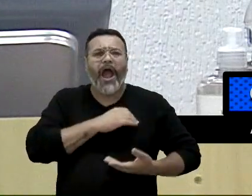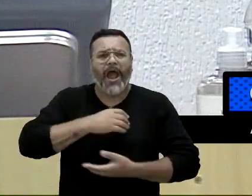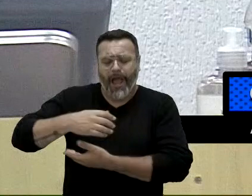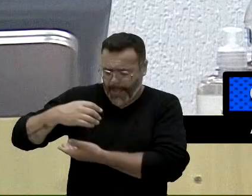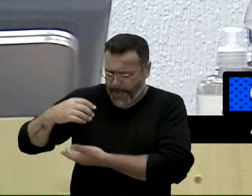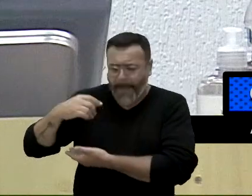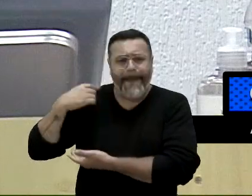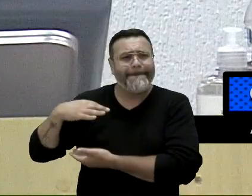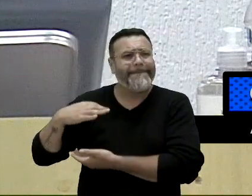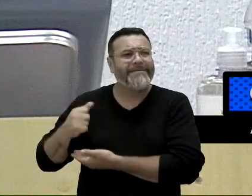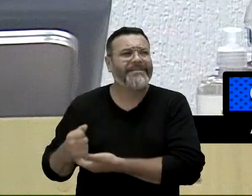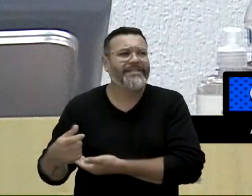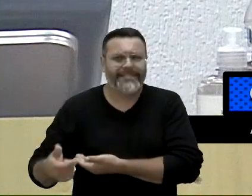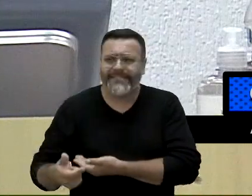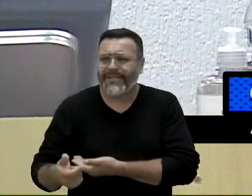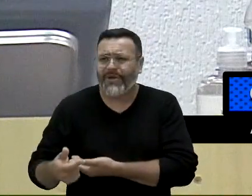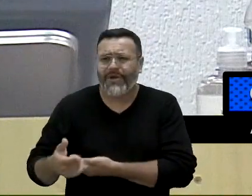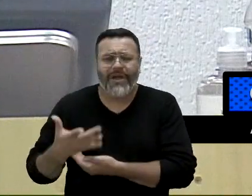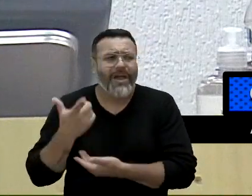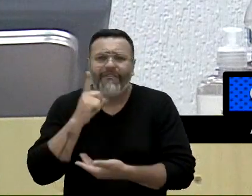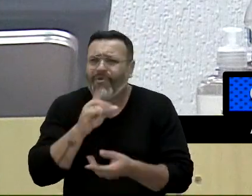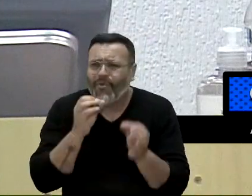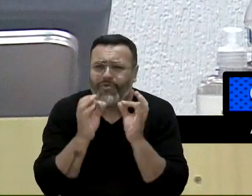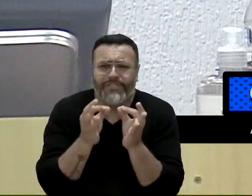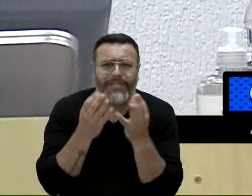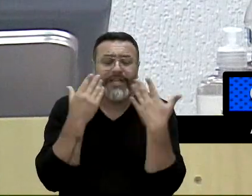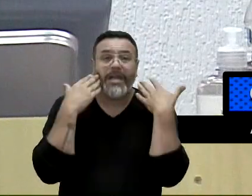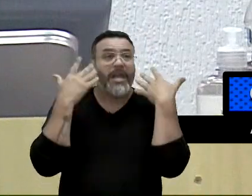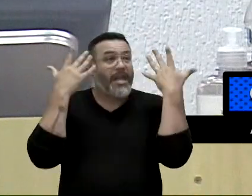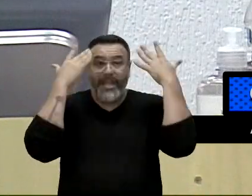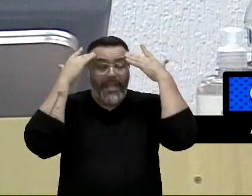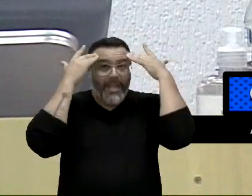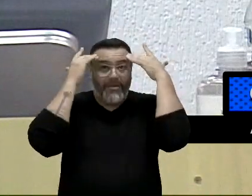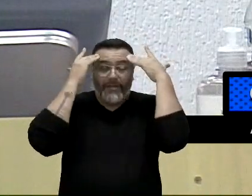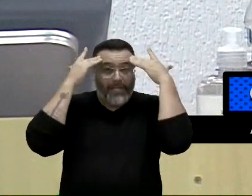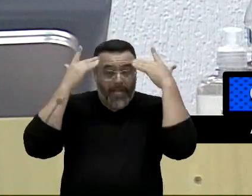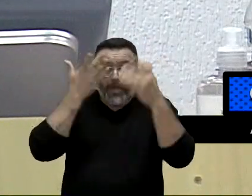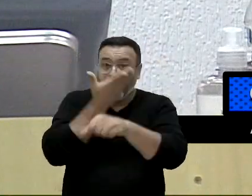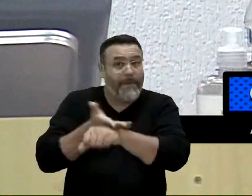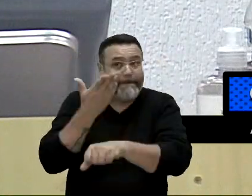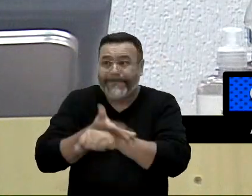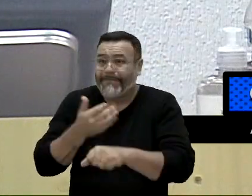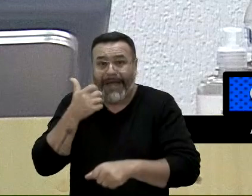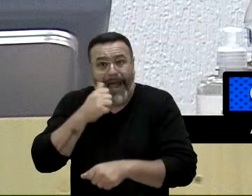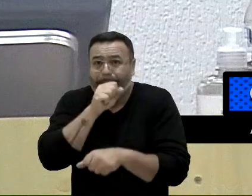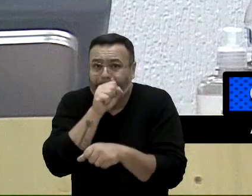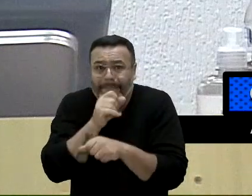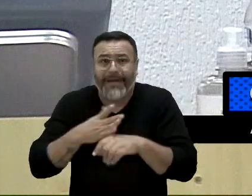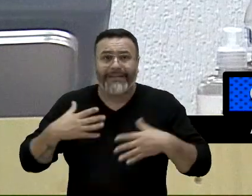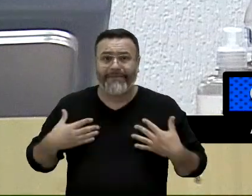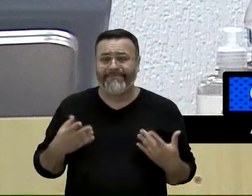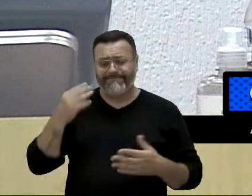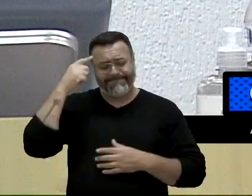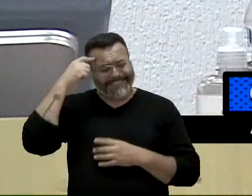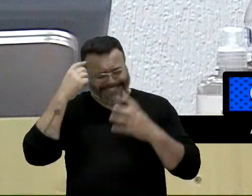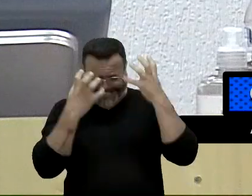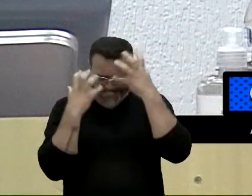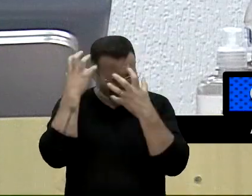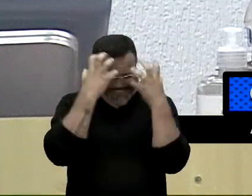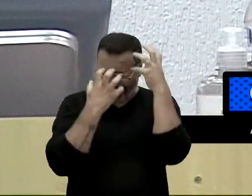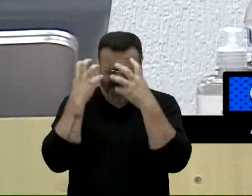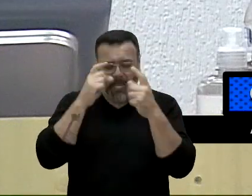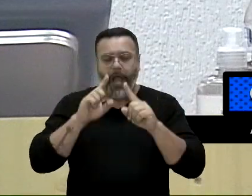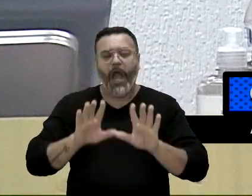2 reduções mamárias que eu fiz? Como que... Gente, eu não estou preparada mais para ser mãe. Eu não vou desenrolar a missão. E é impressionante